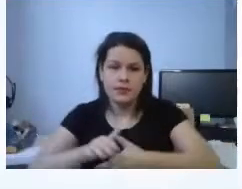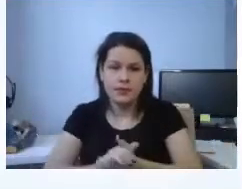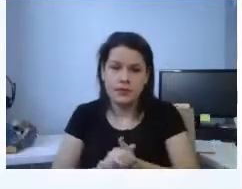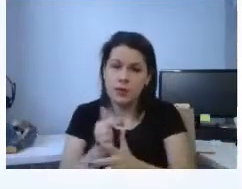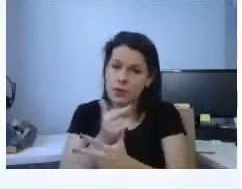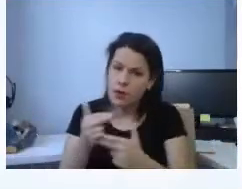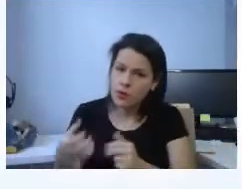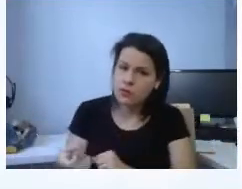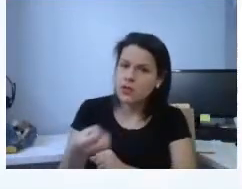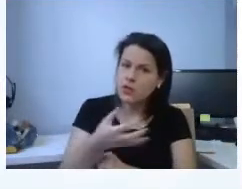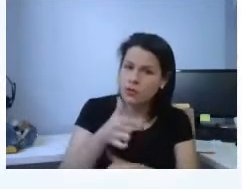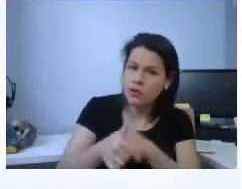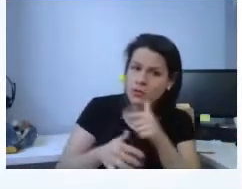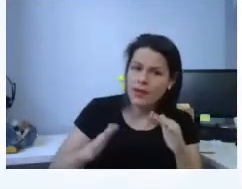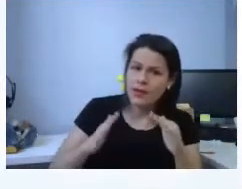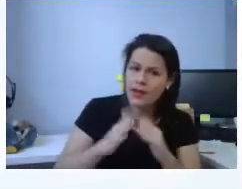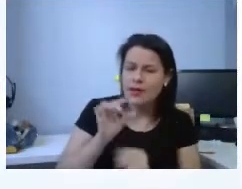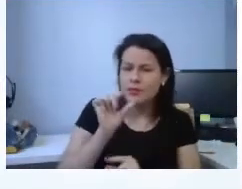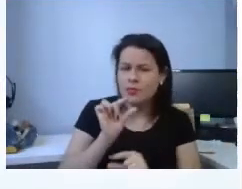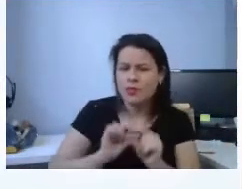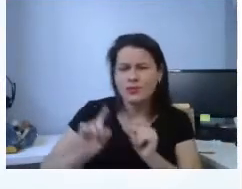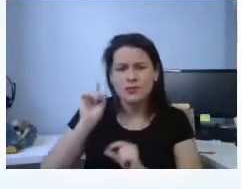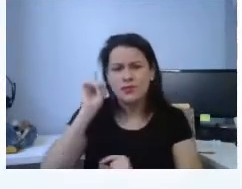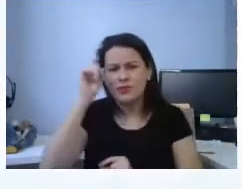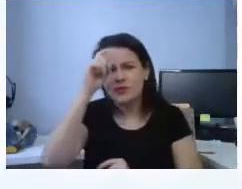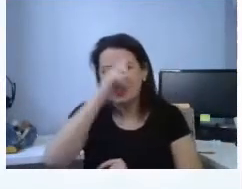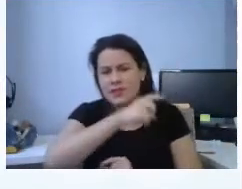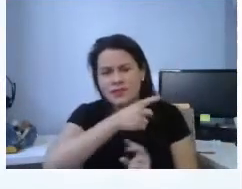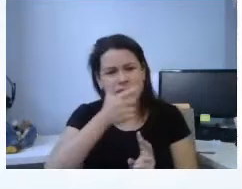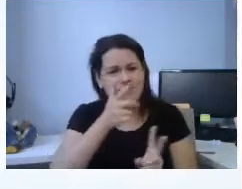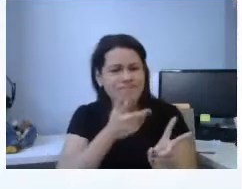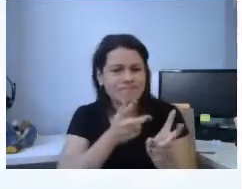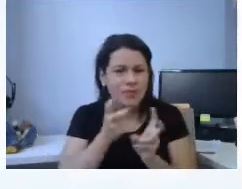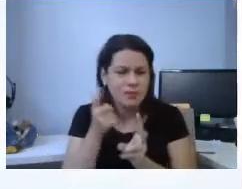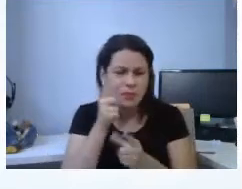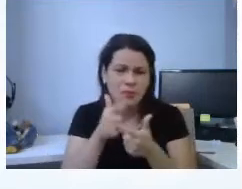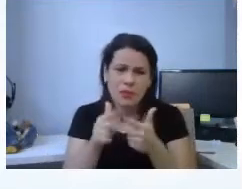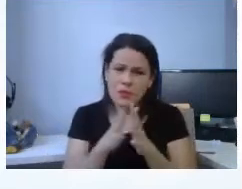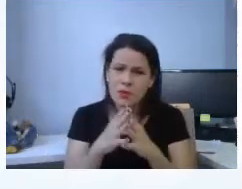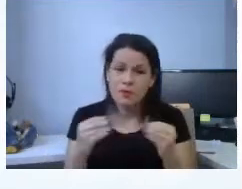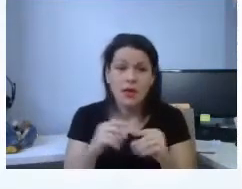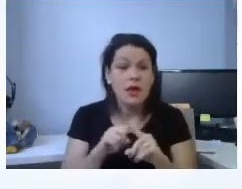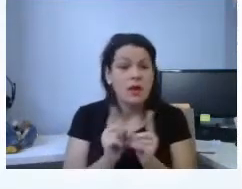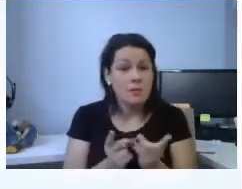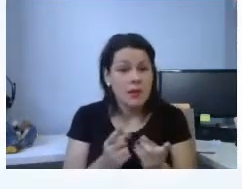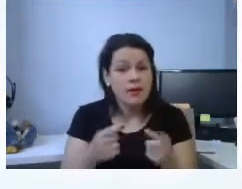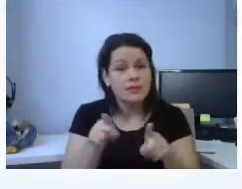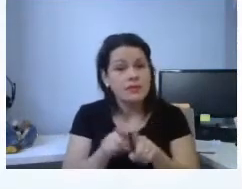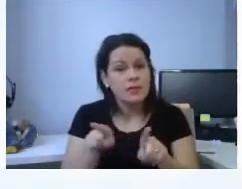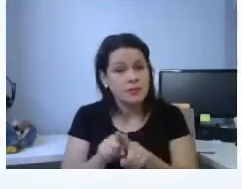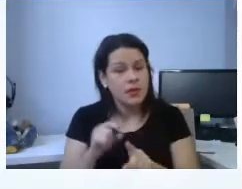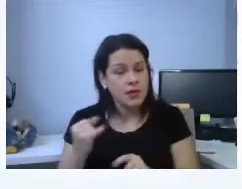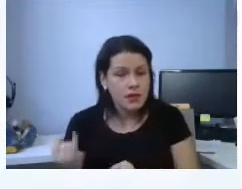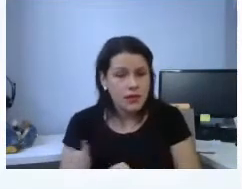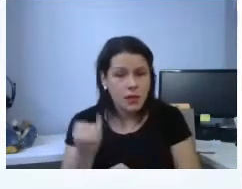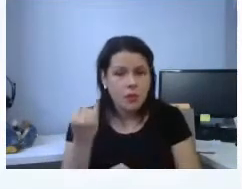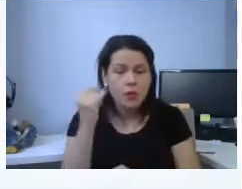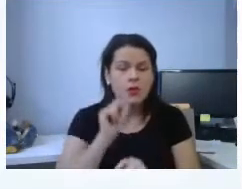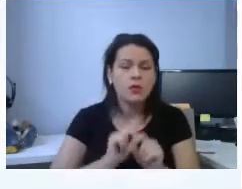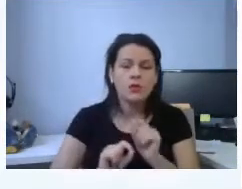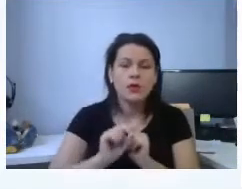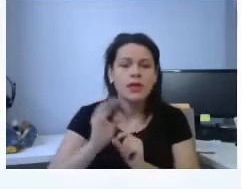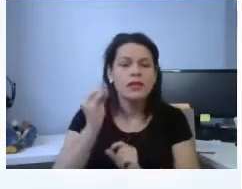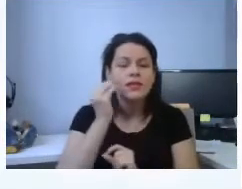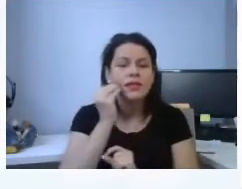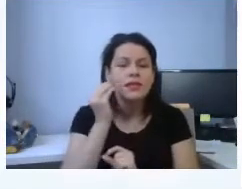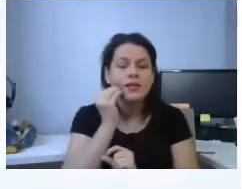novo, algo difícil de lidar, mas, como o doutor bem disse, é importantíssimo tentar primar